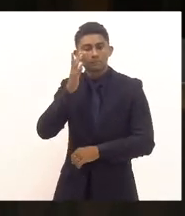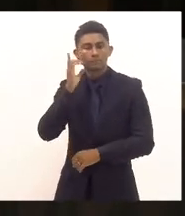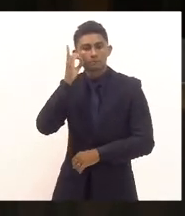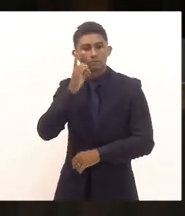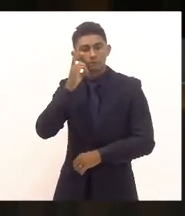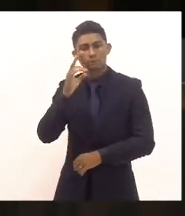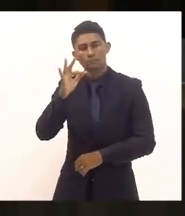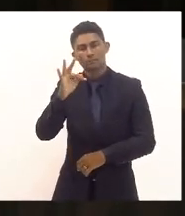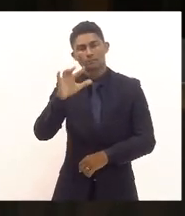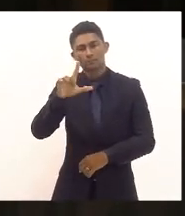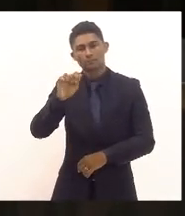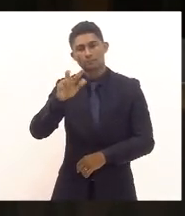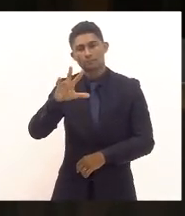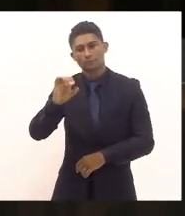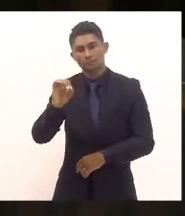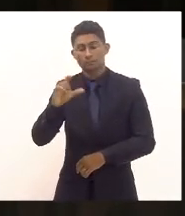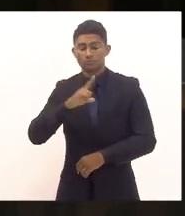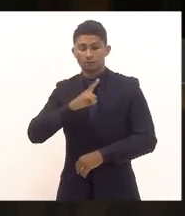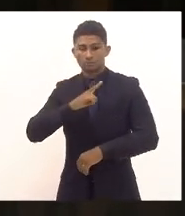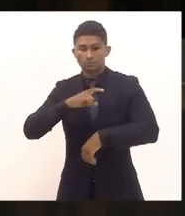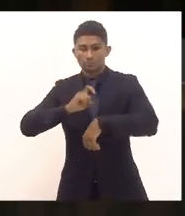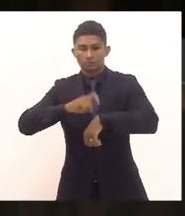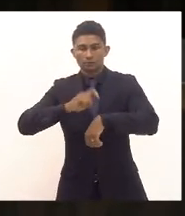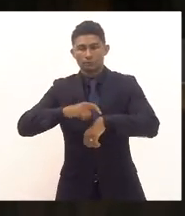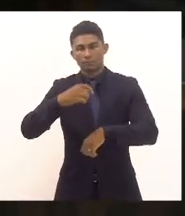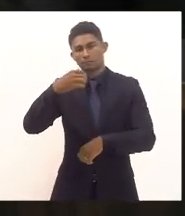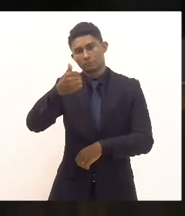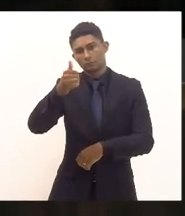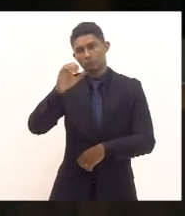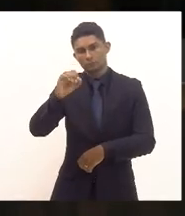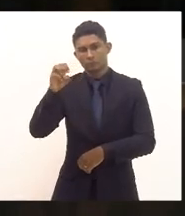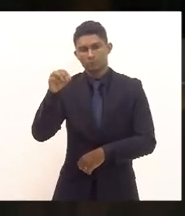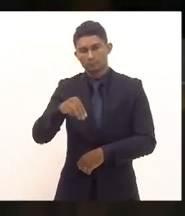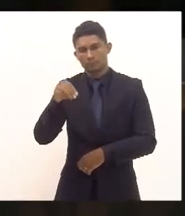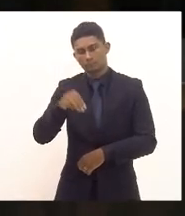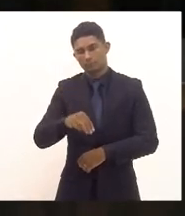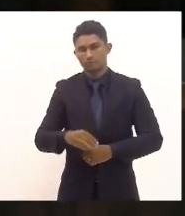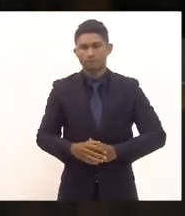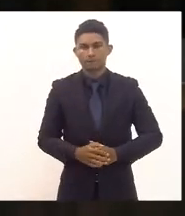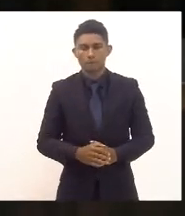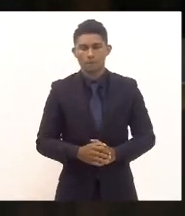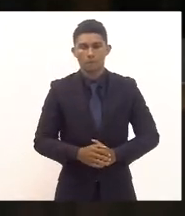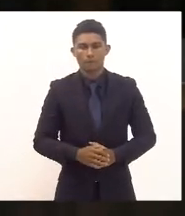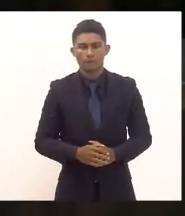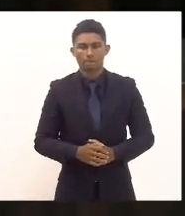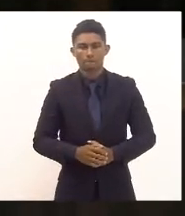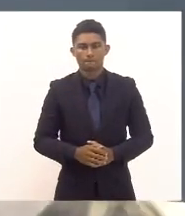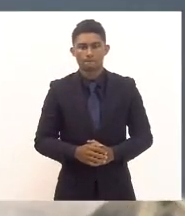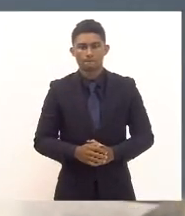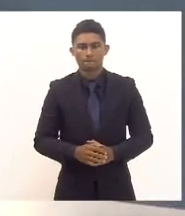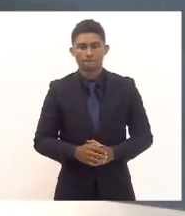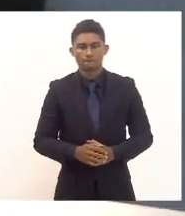Flávio serafini vossa excelência' dispõe de dez minutos regimentais e